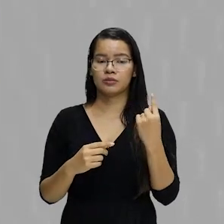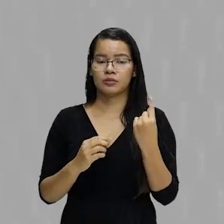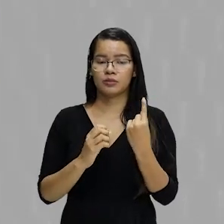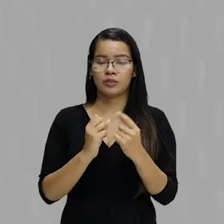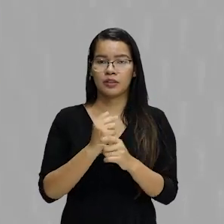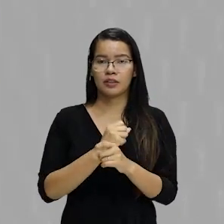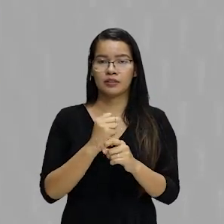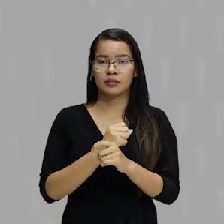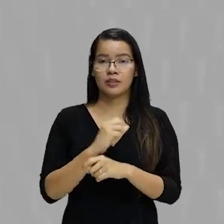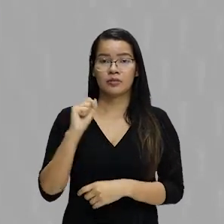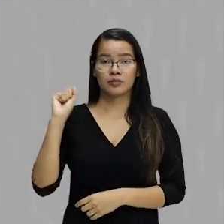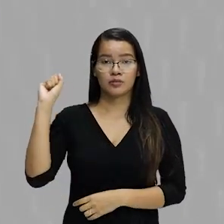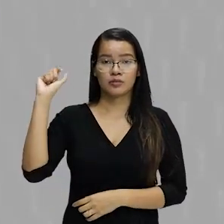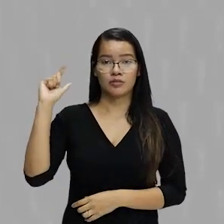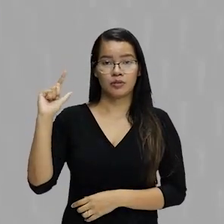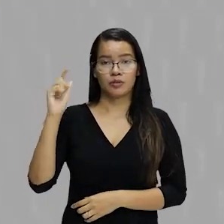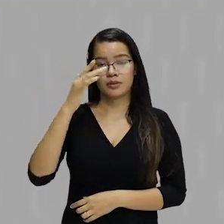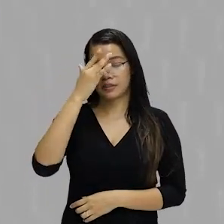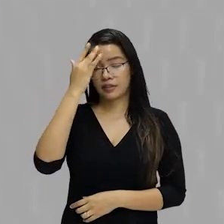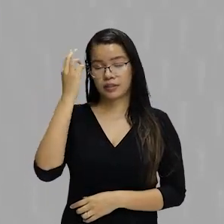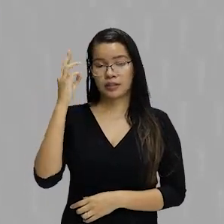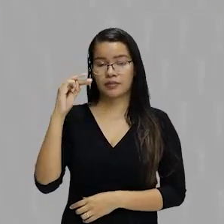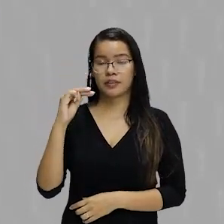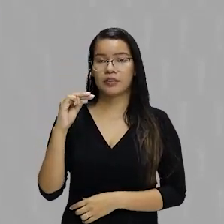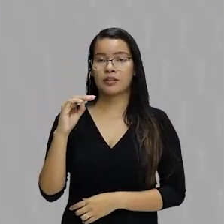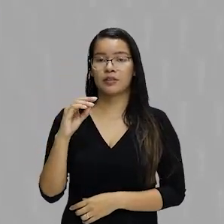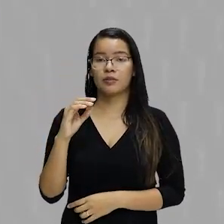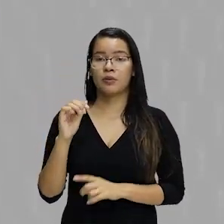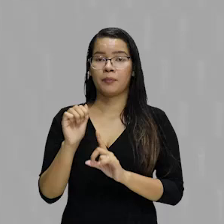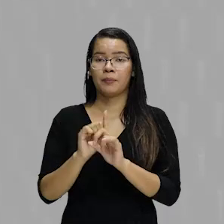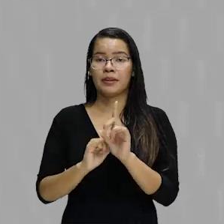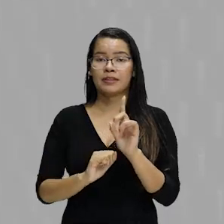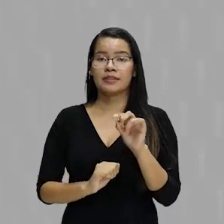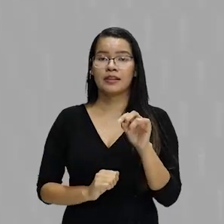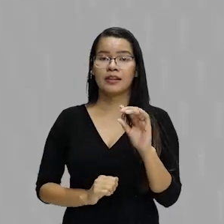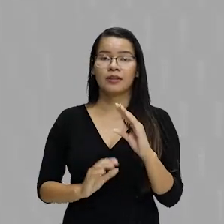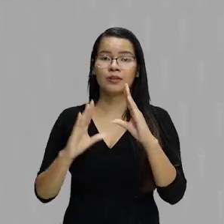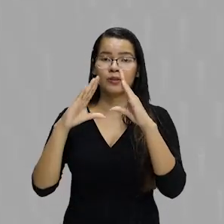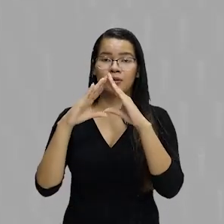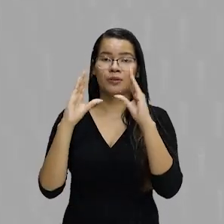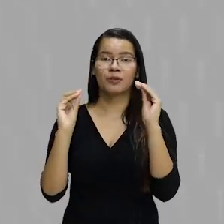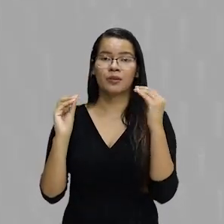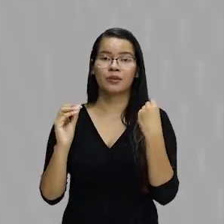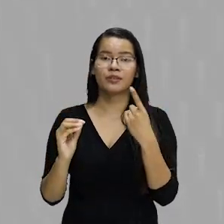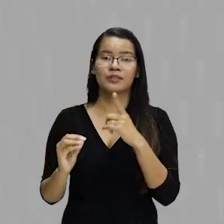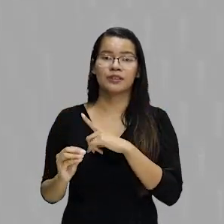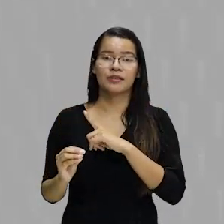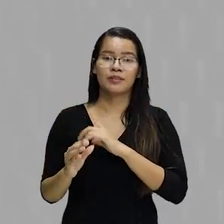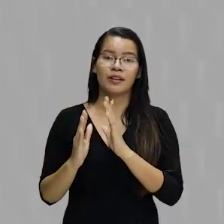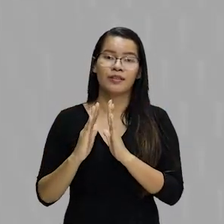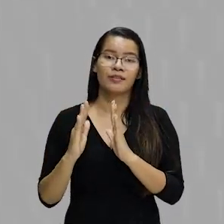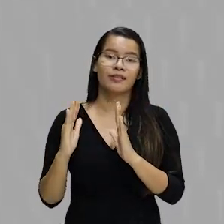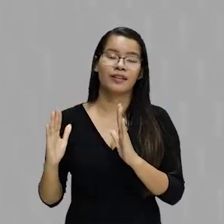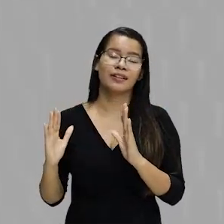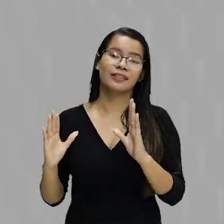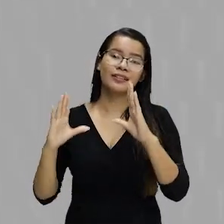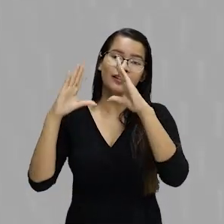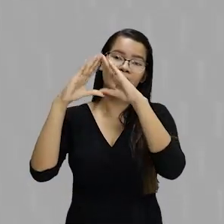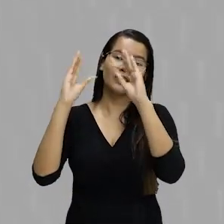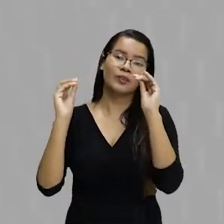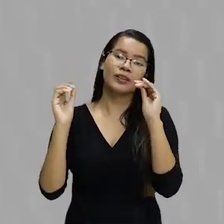ser o Sol, o mês vai ser a Lua, né? Nós temos as fases da Lua. E isso era perceptível,